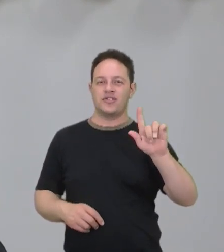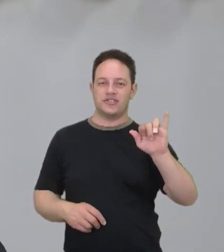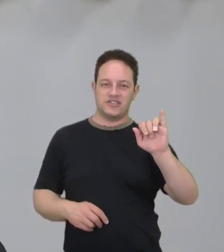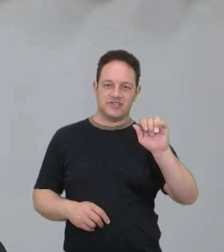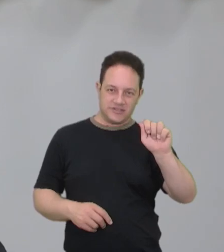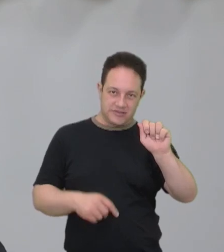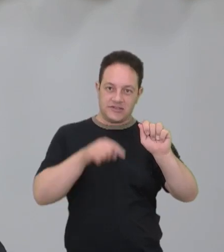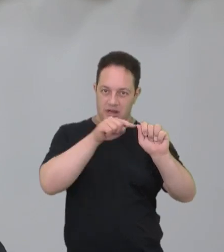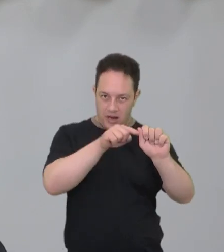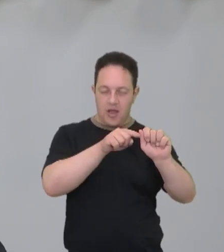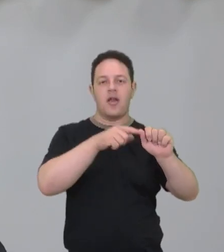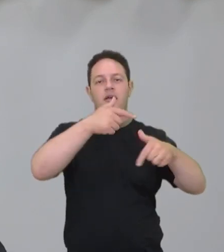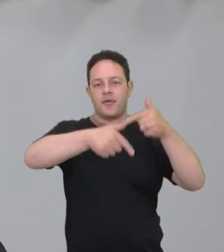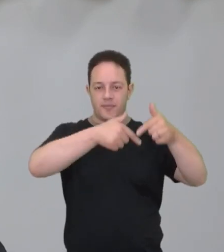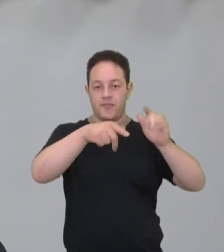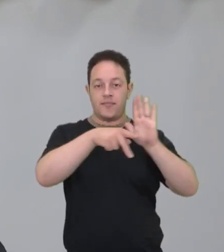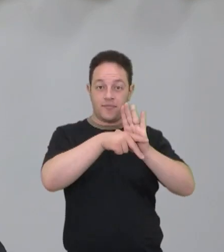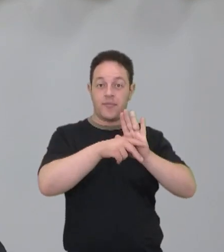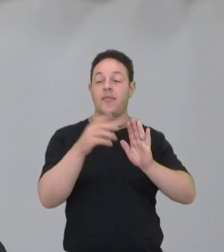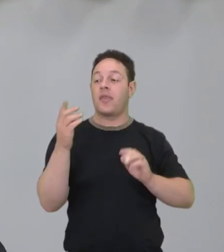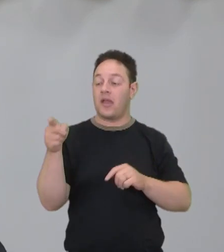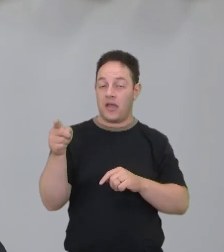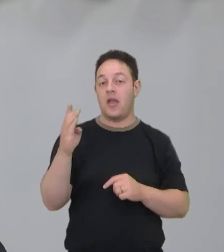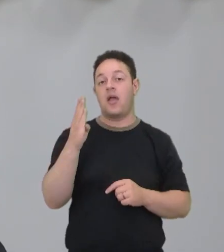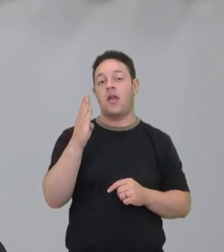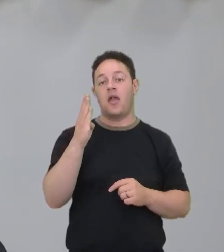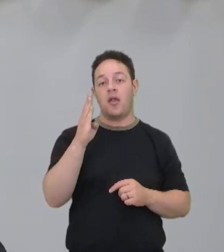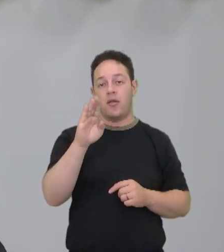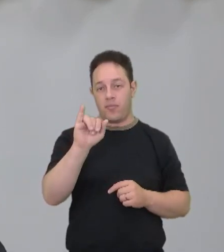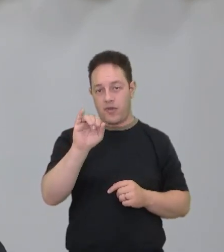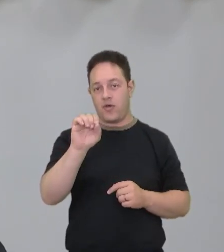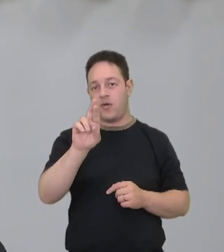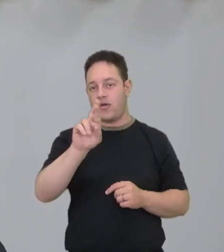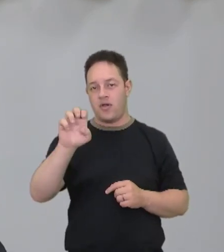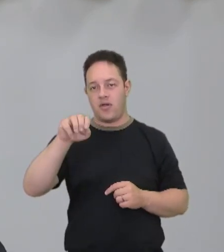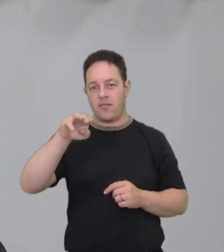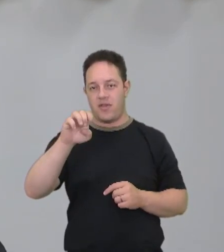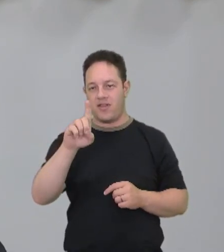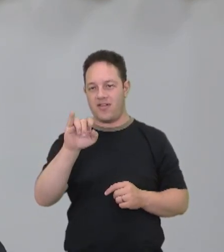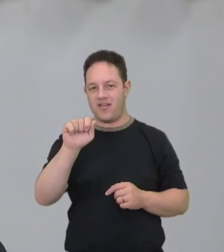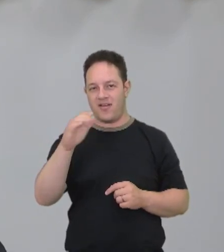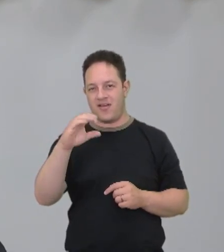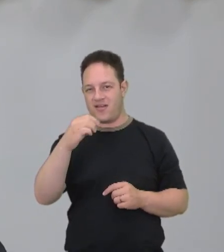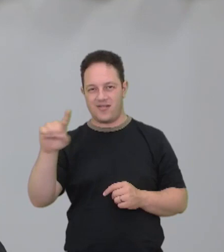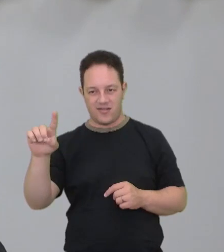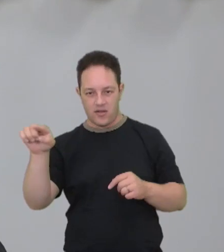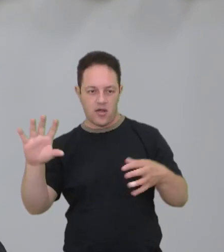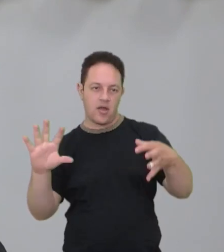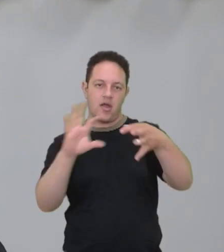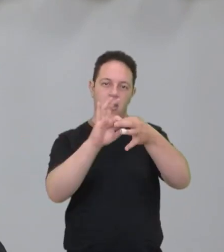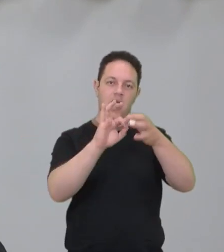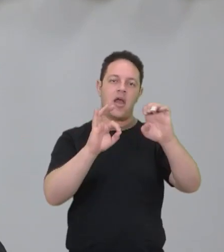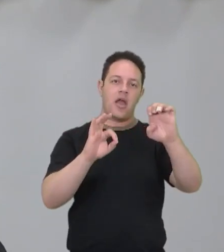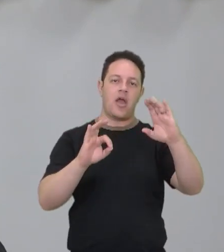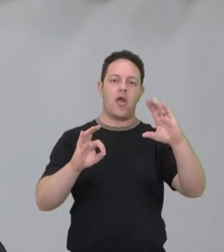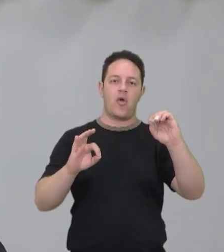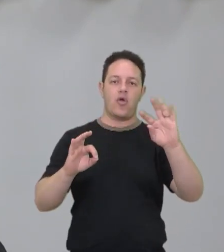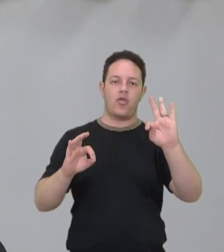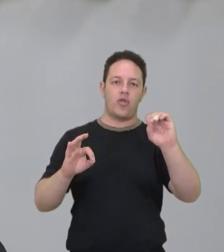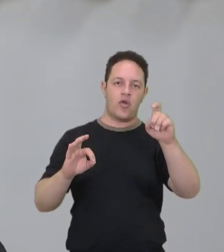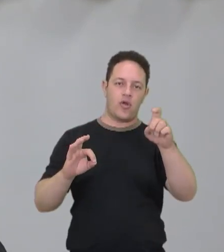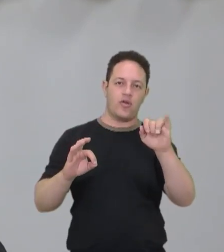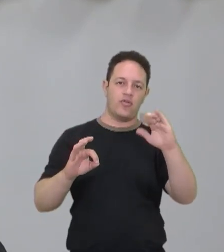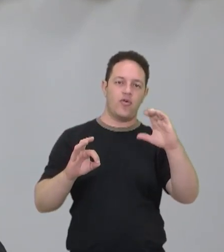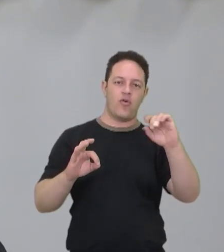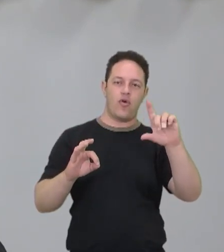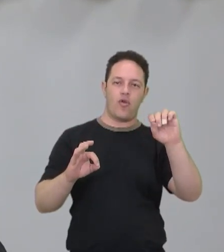nossa atividade. Então, a biorremediação, ela está intimamente associada com a ecotoxicologia, porque é um